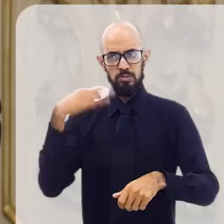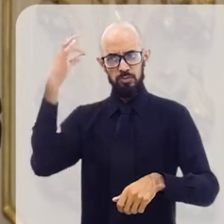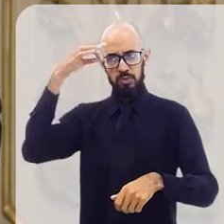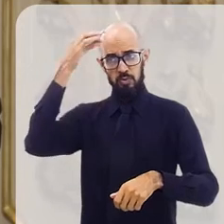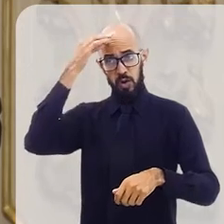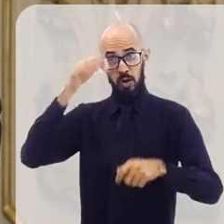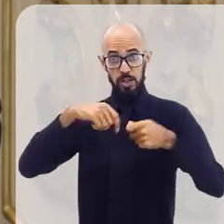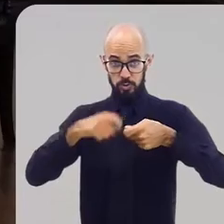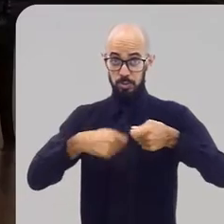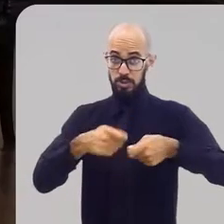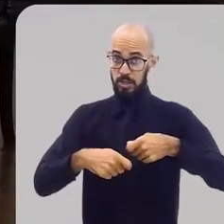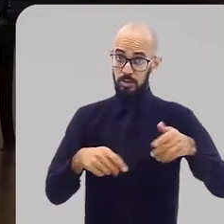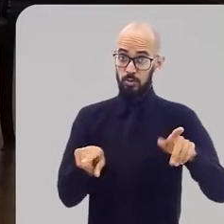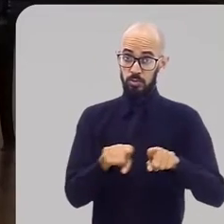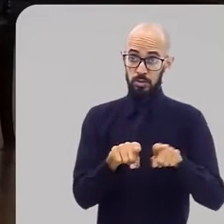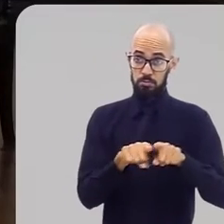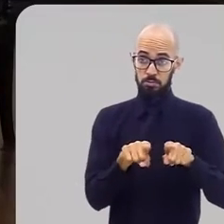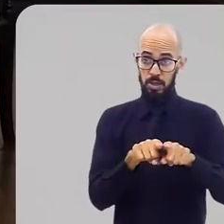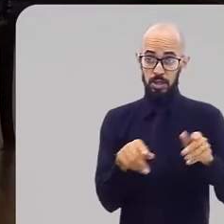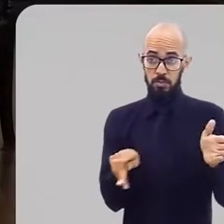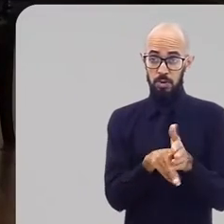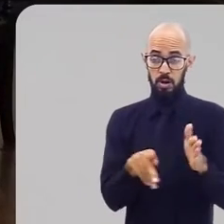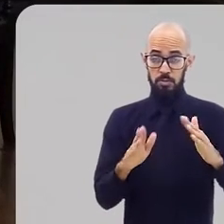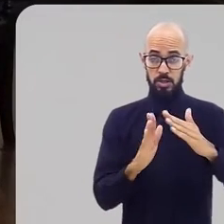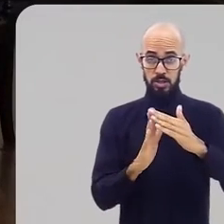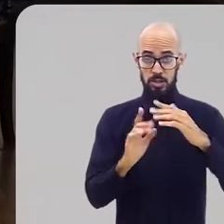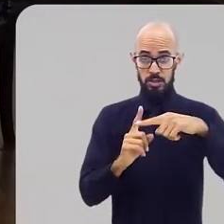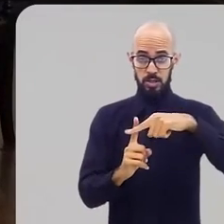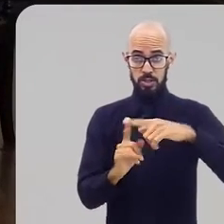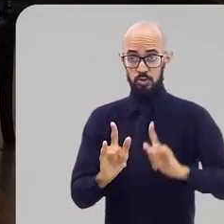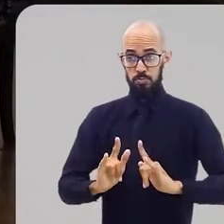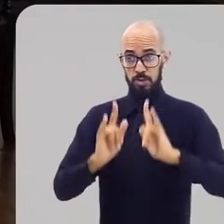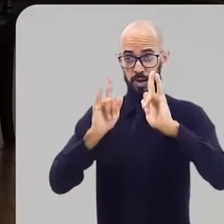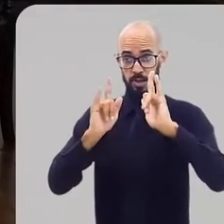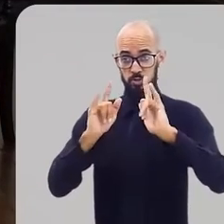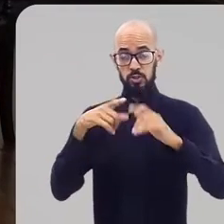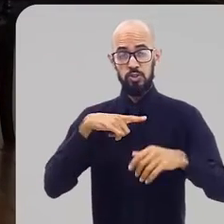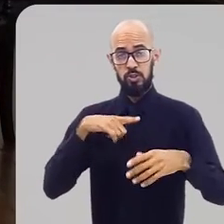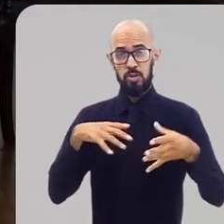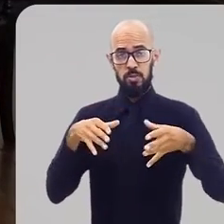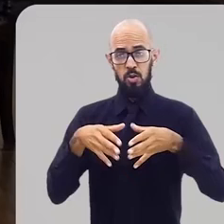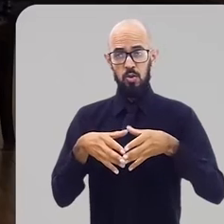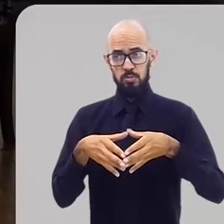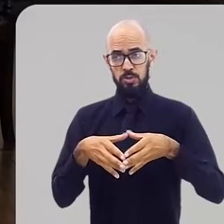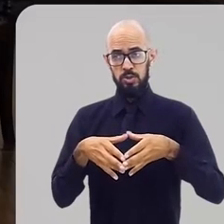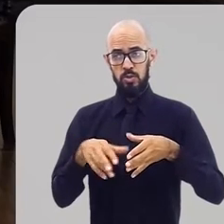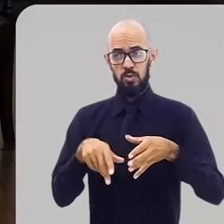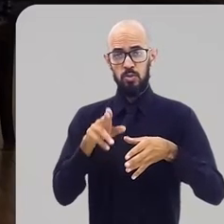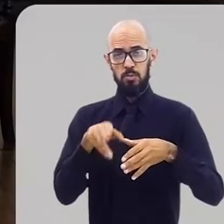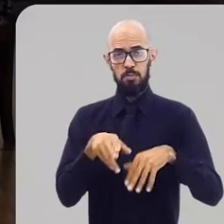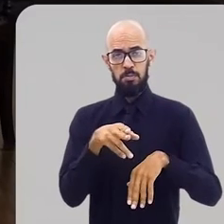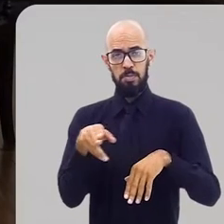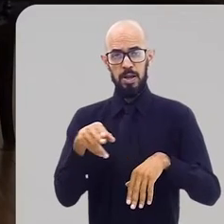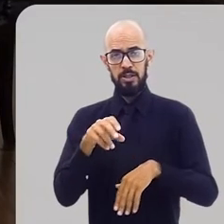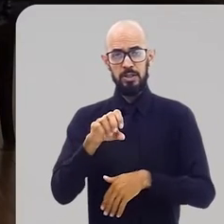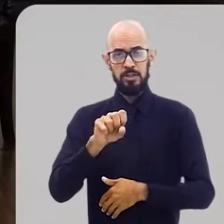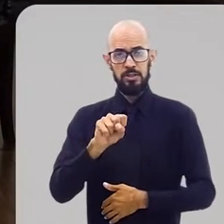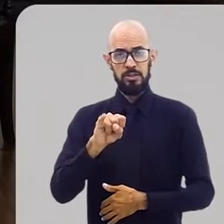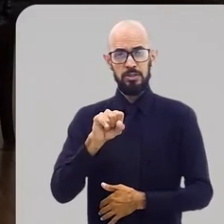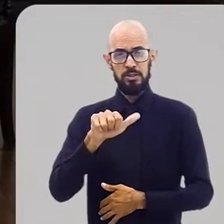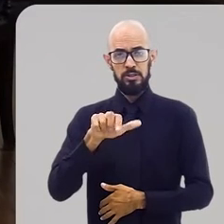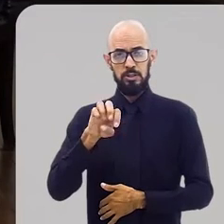do patrimônio é nós temos uma um como uma comissão e qual o padre e